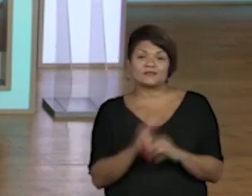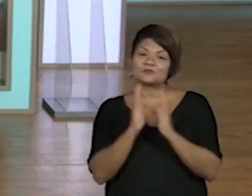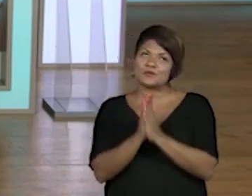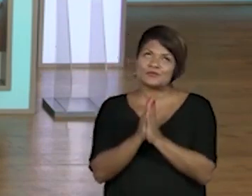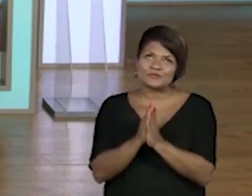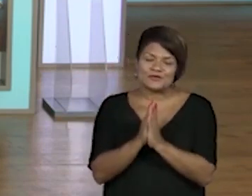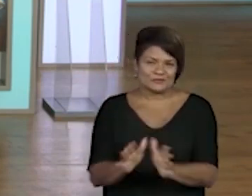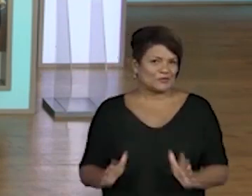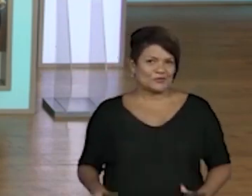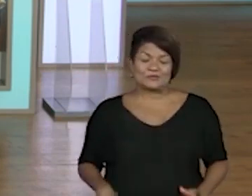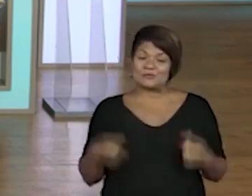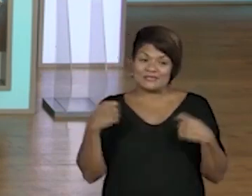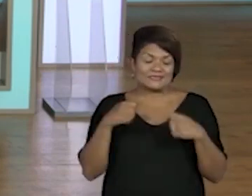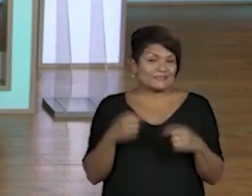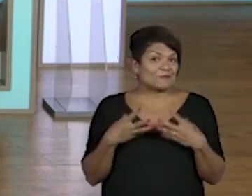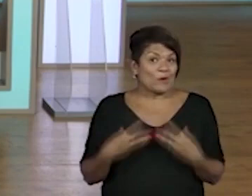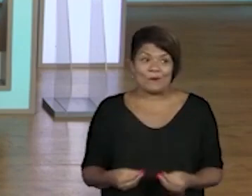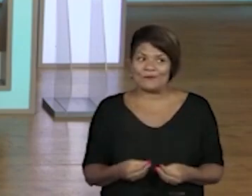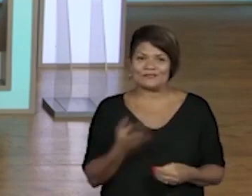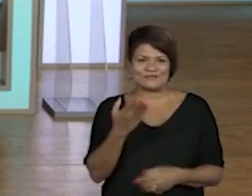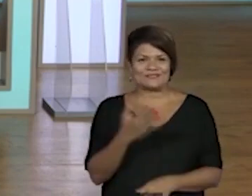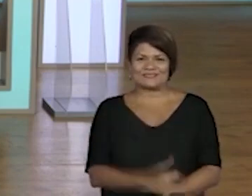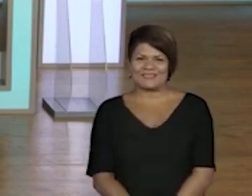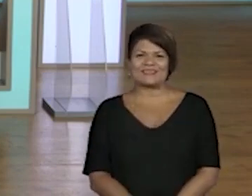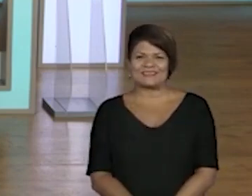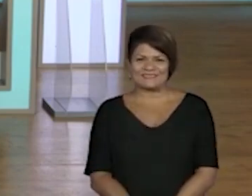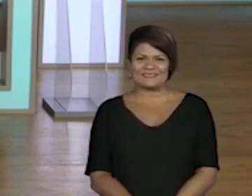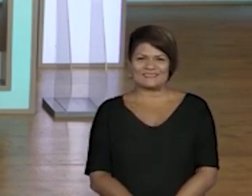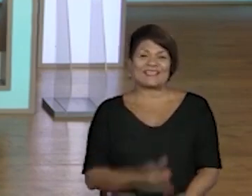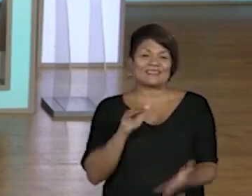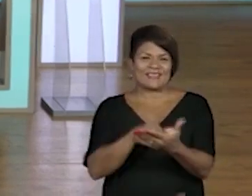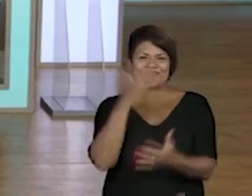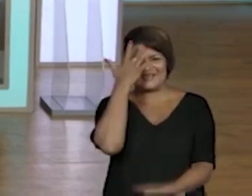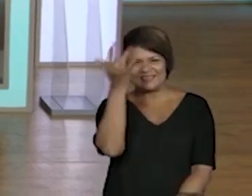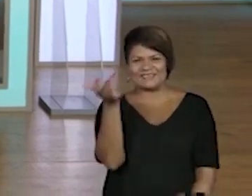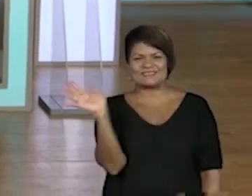favor, precisamos muito, não é? Com certeza. E até amanhã. Tchau, tchau. Tchau.